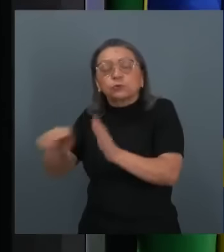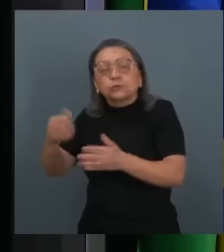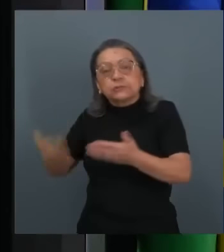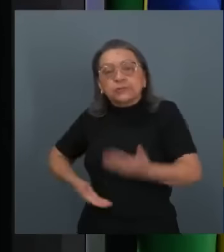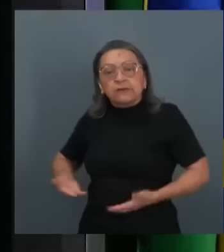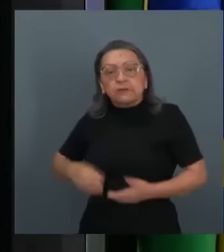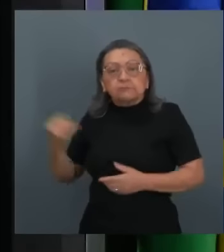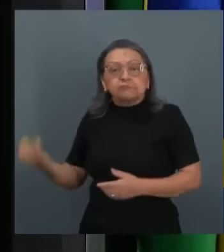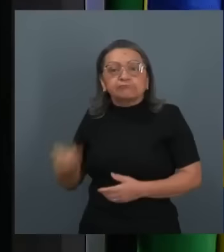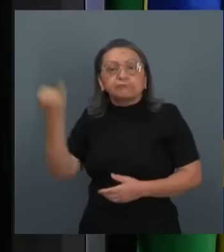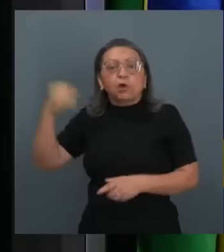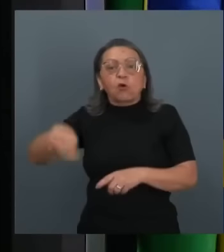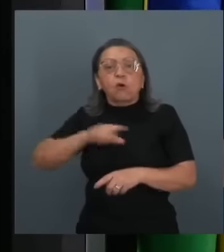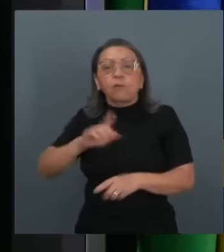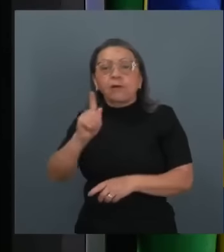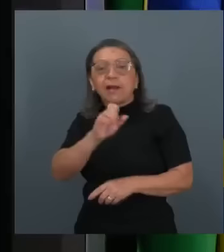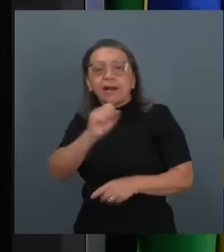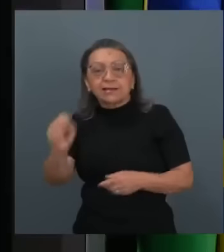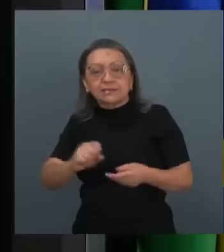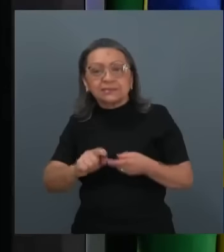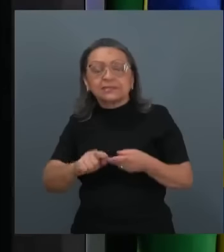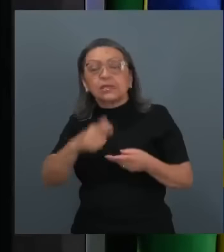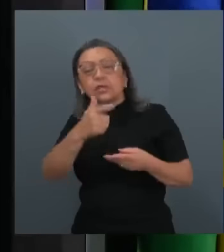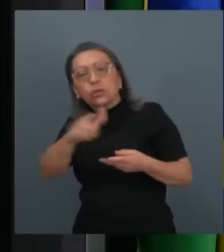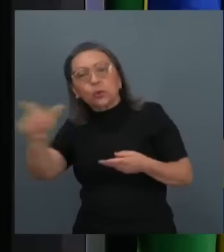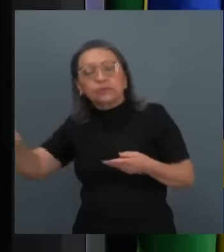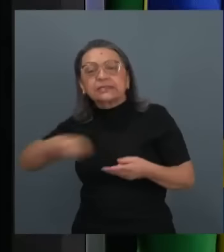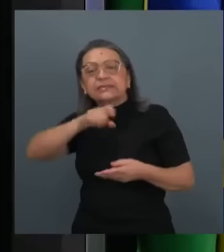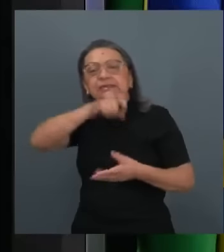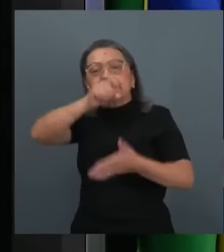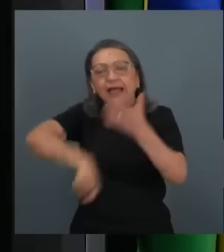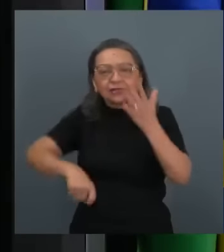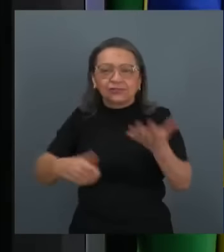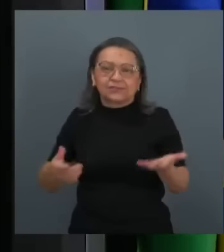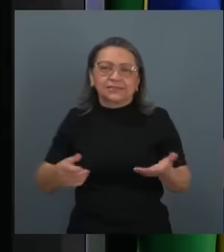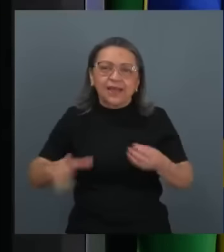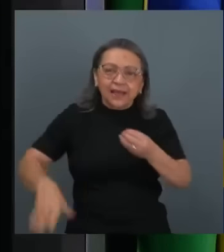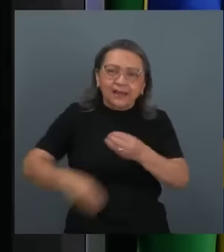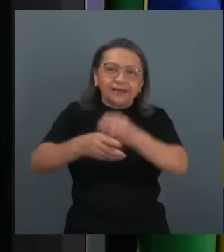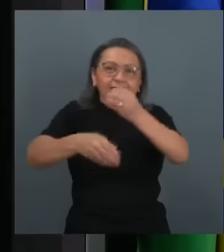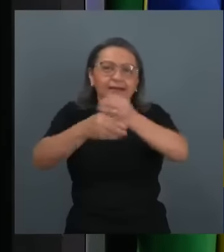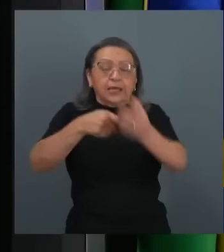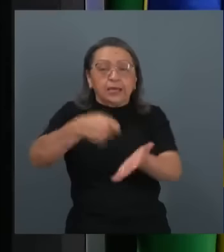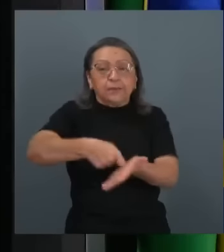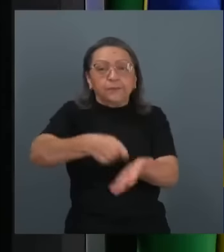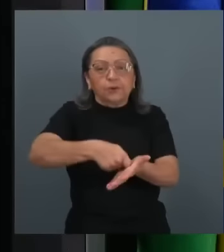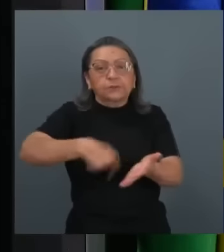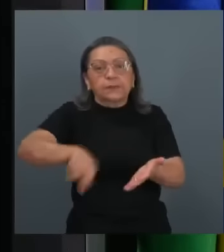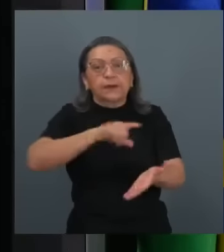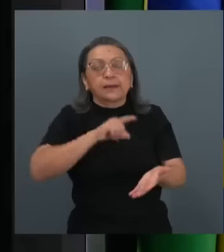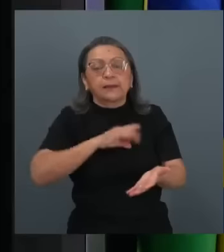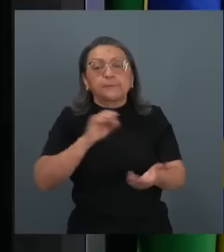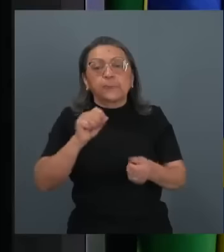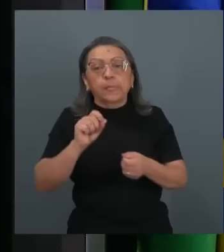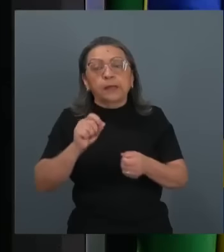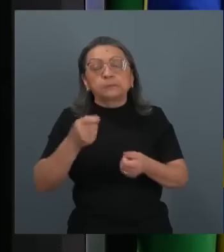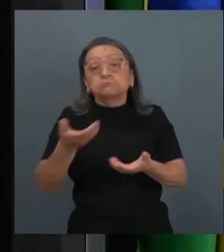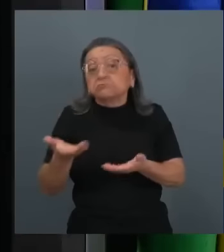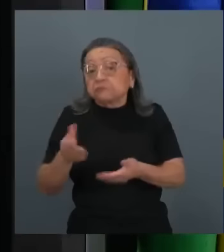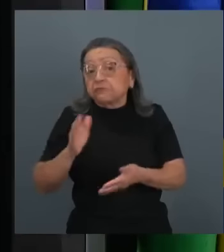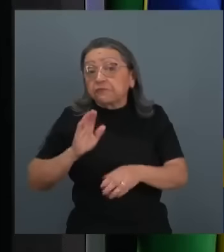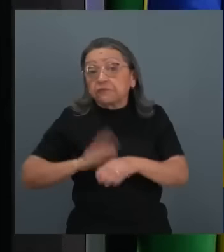essenciais como gás de cozinha e outras taxas adicionais impostas para a realização de